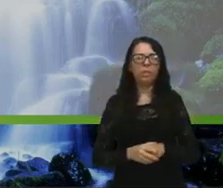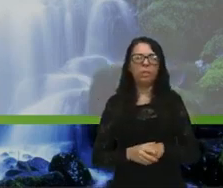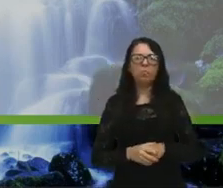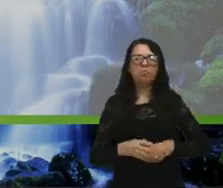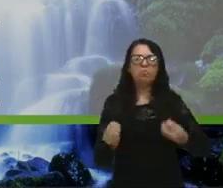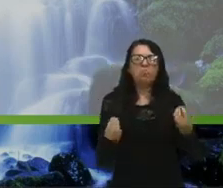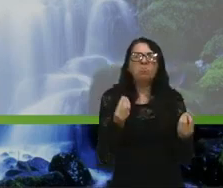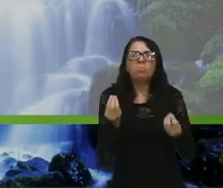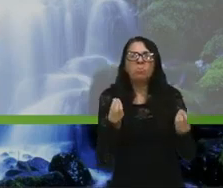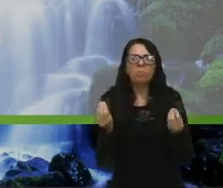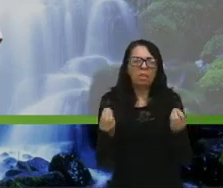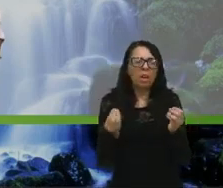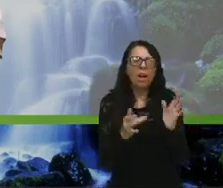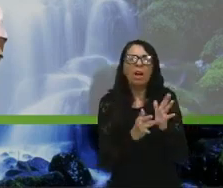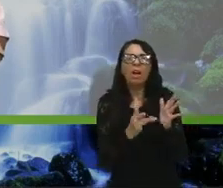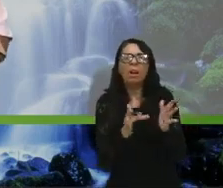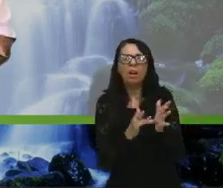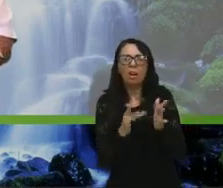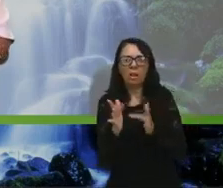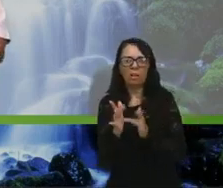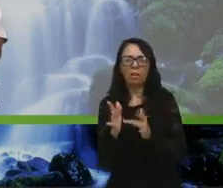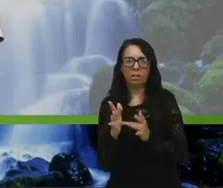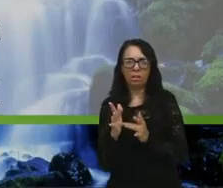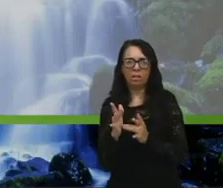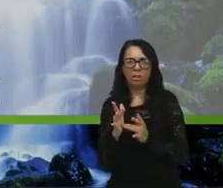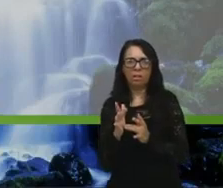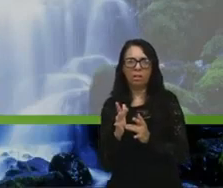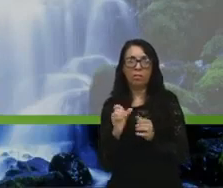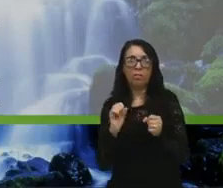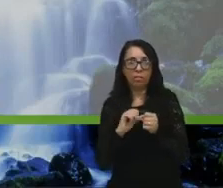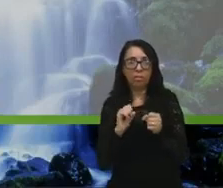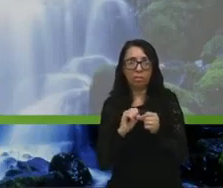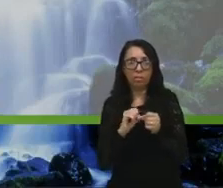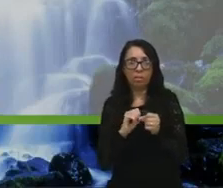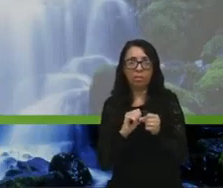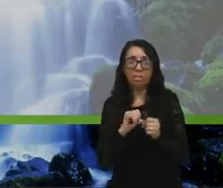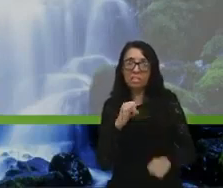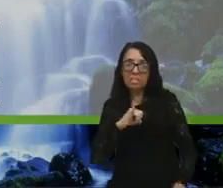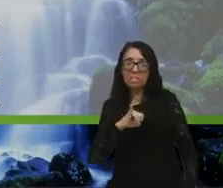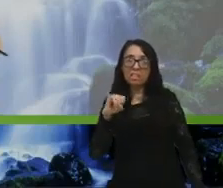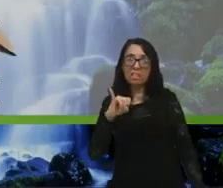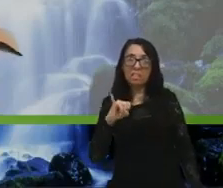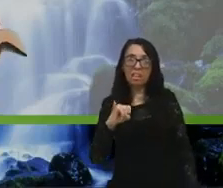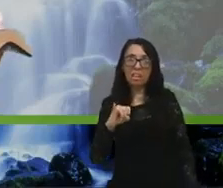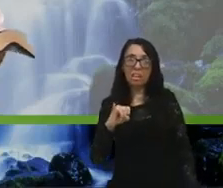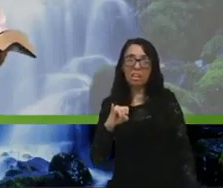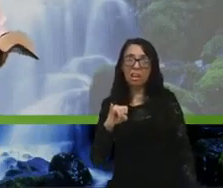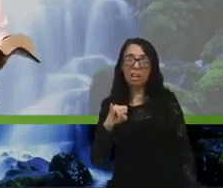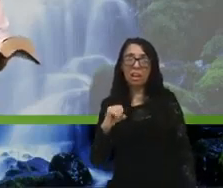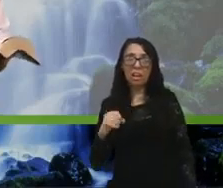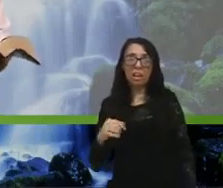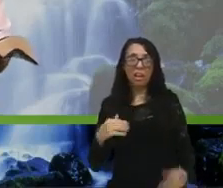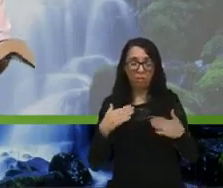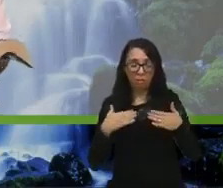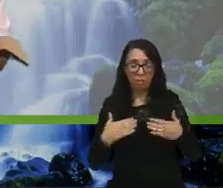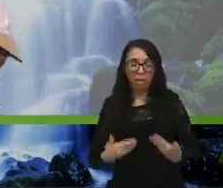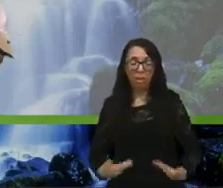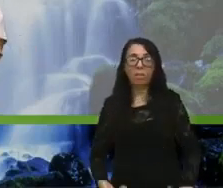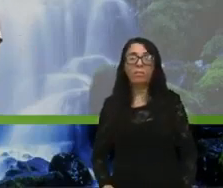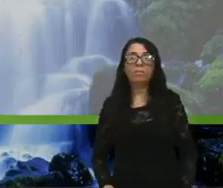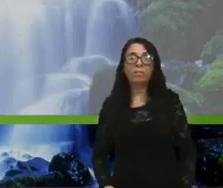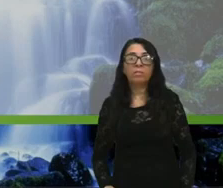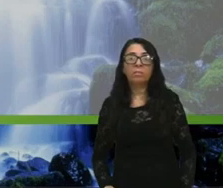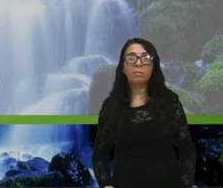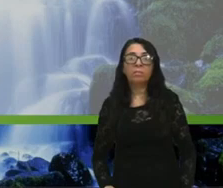nessa situação que eu estou vivendo. O que Jesus faria nessa situação que eu estou passando? O